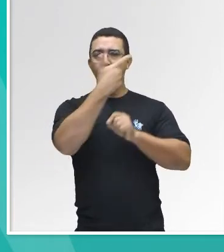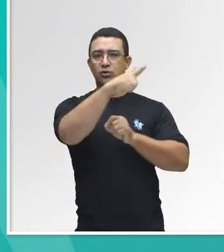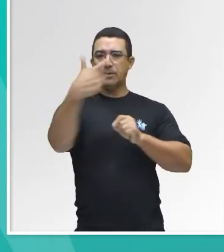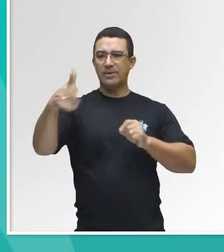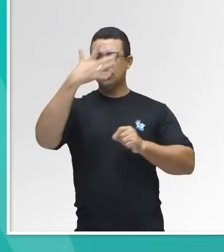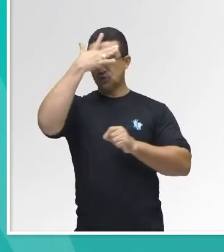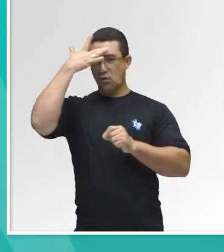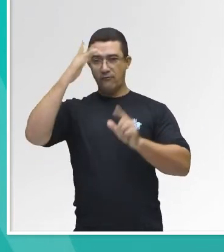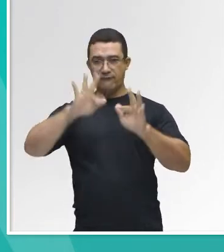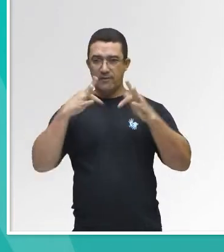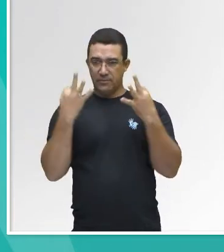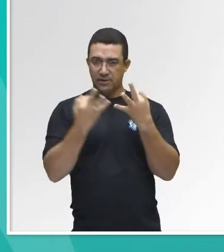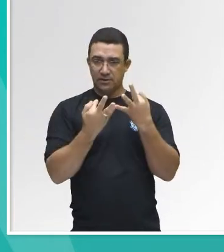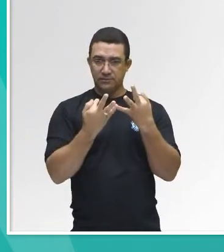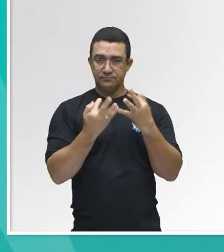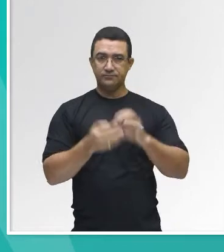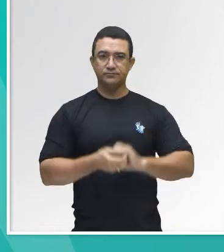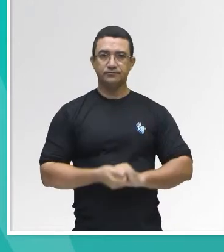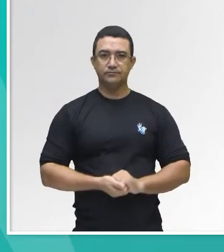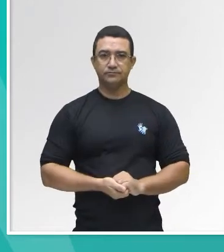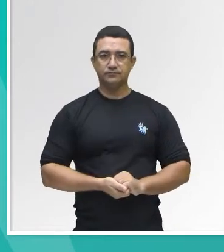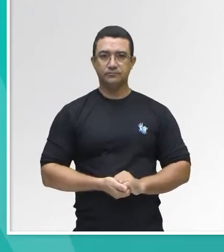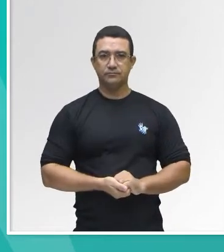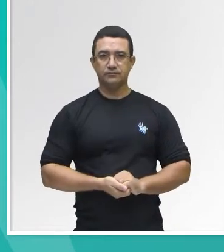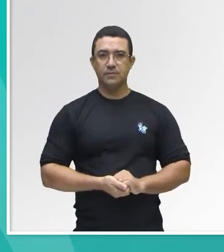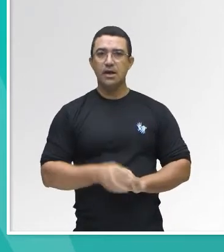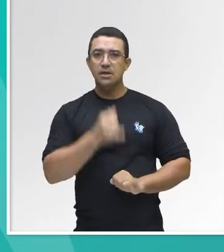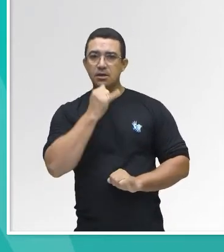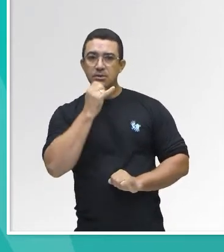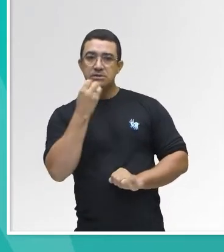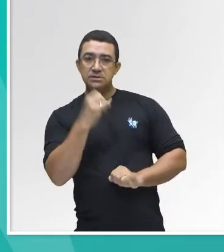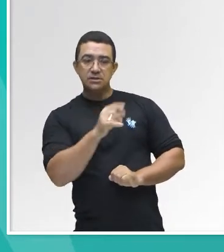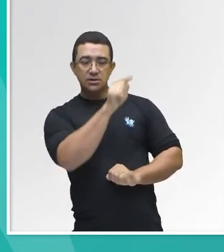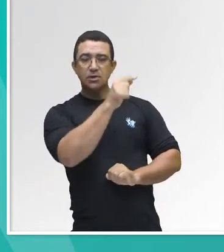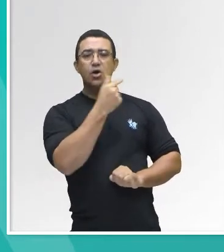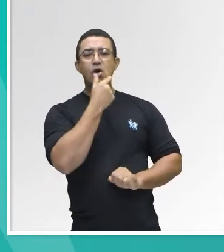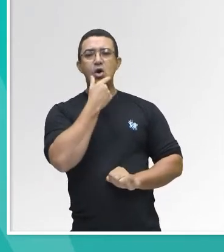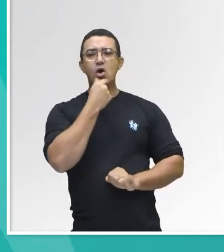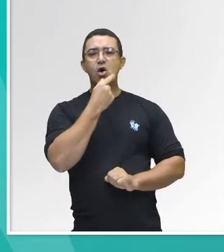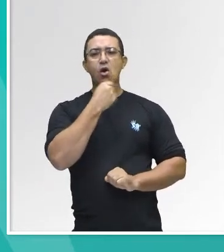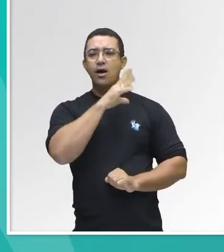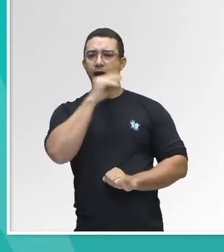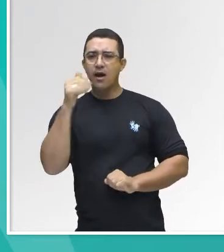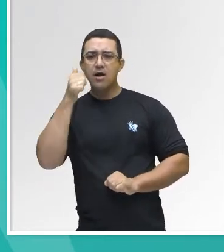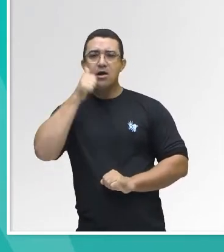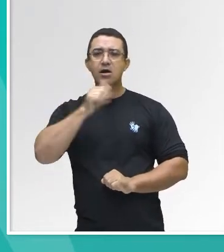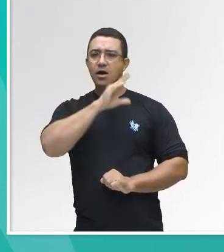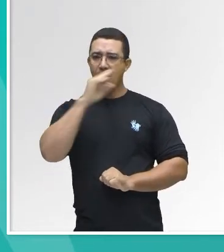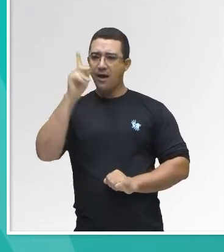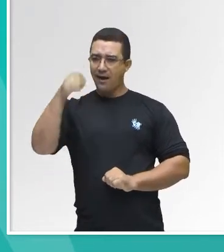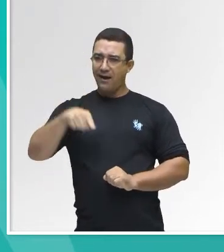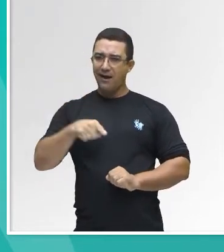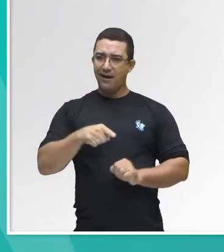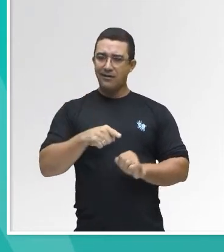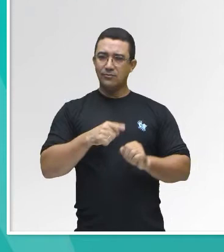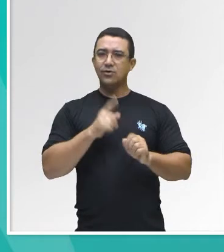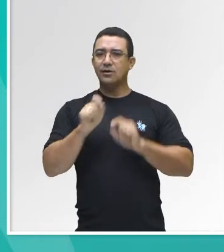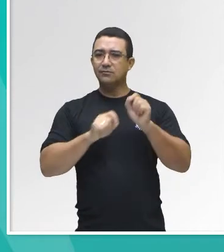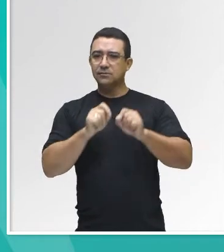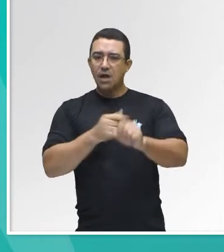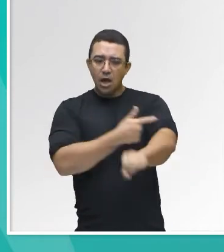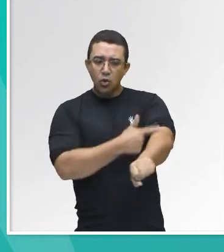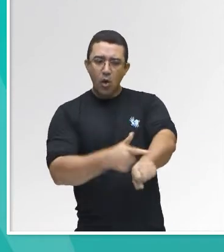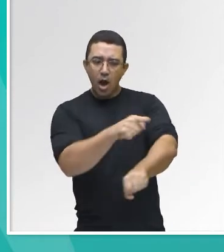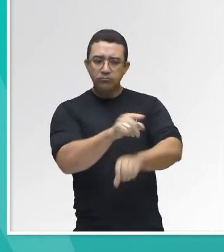dizem é: se um niño ou niña é educado ou educada por padres homossexuais,